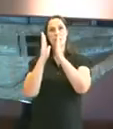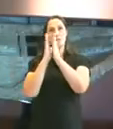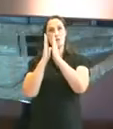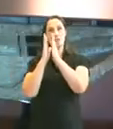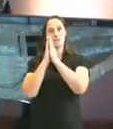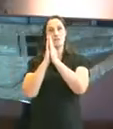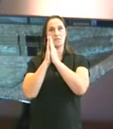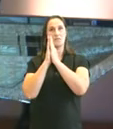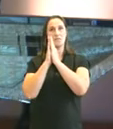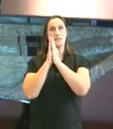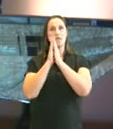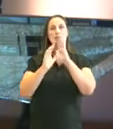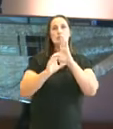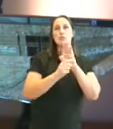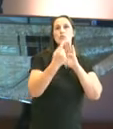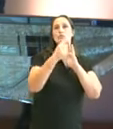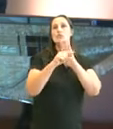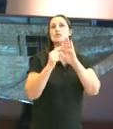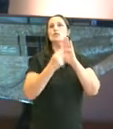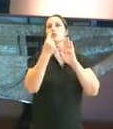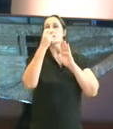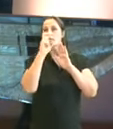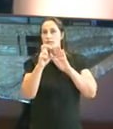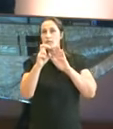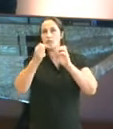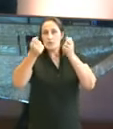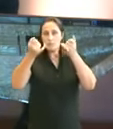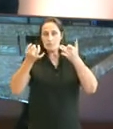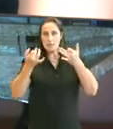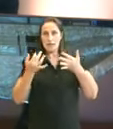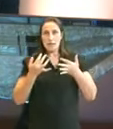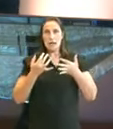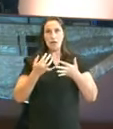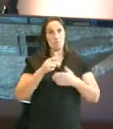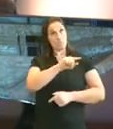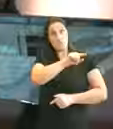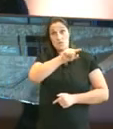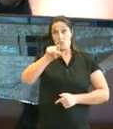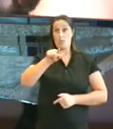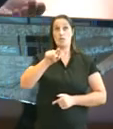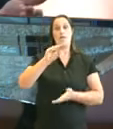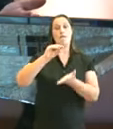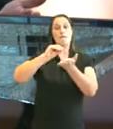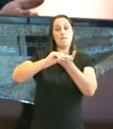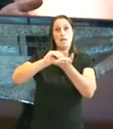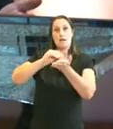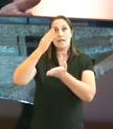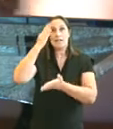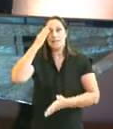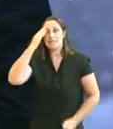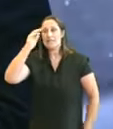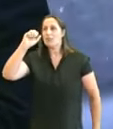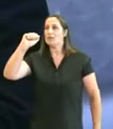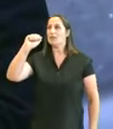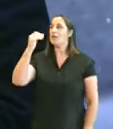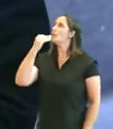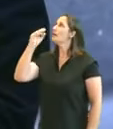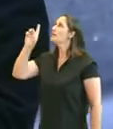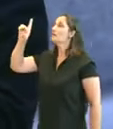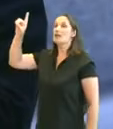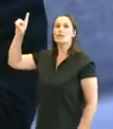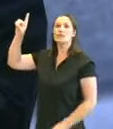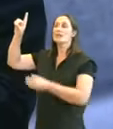versículo 5, ele começa dizendo assim: ora, se algum de vós tem falta de sabedoria, peça a